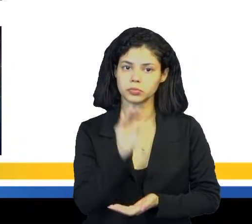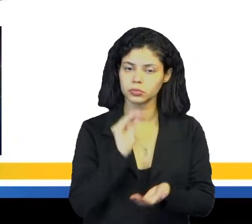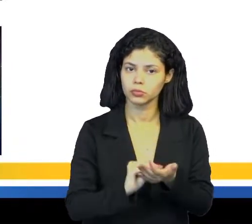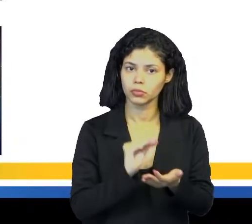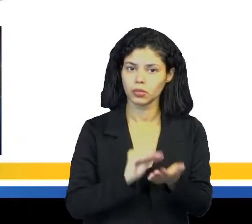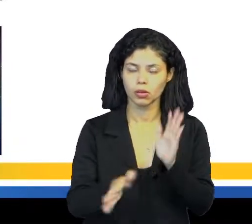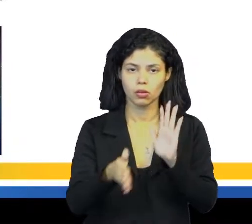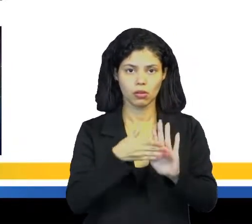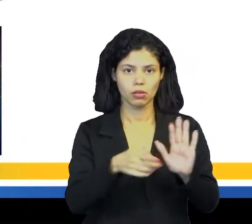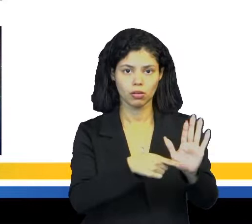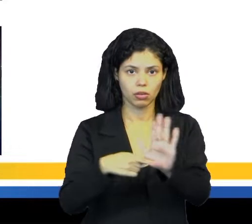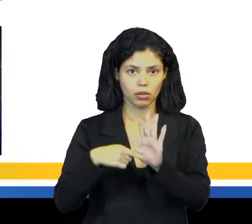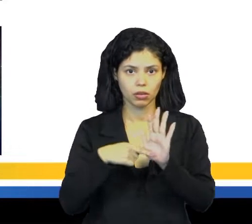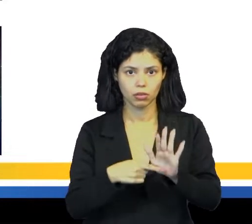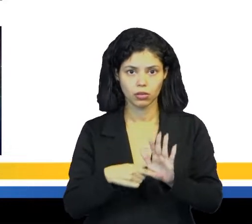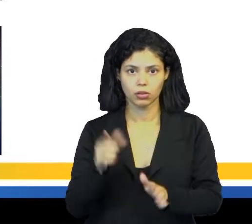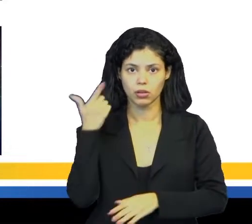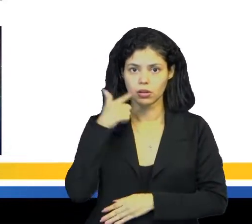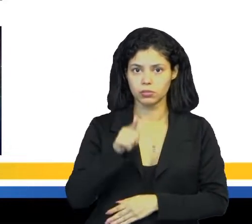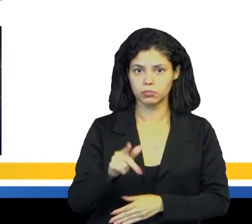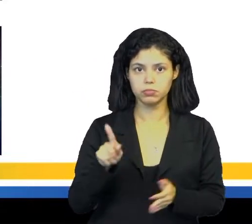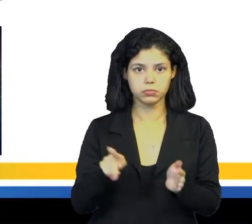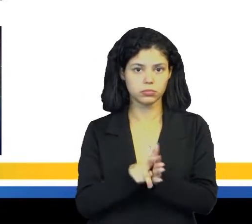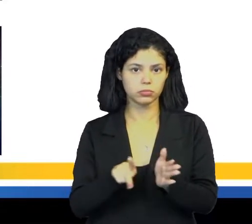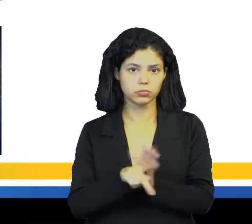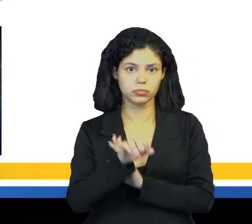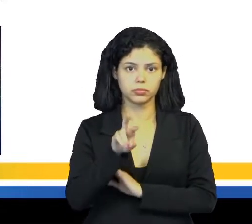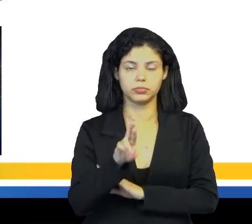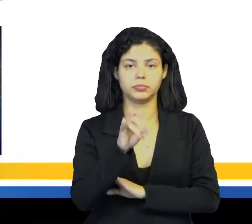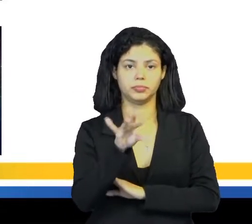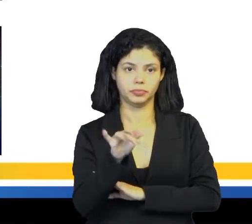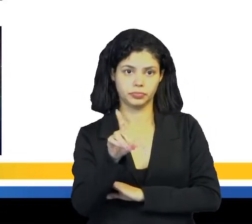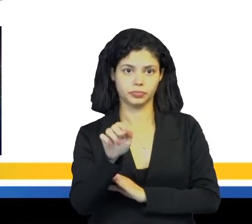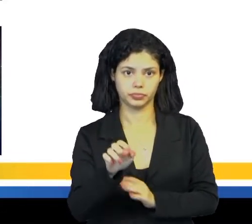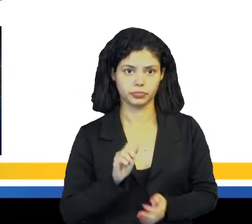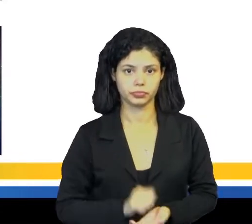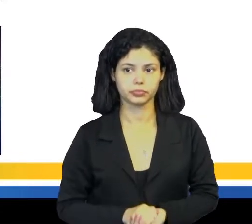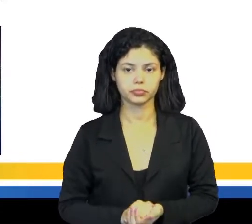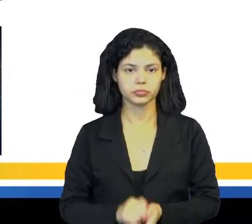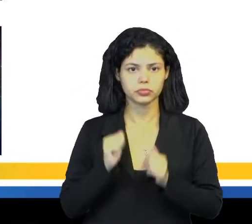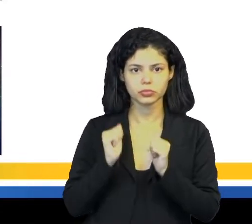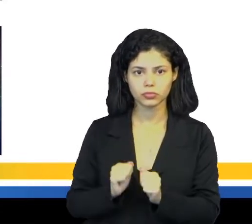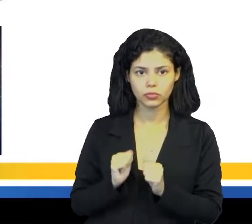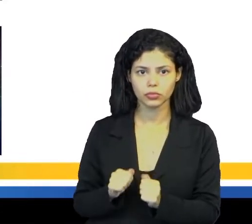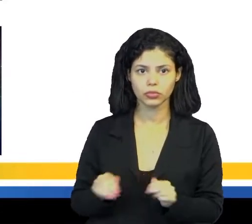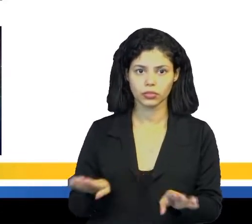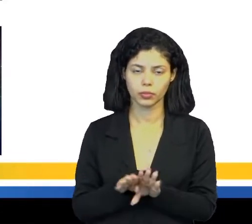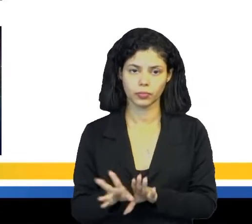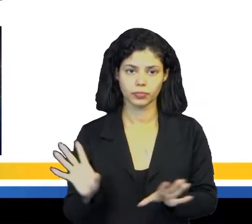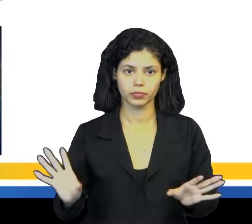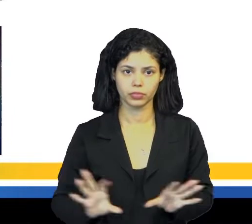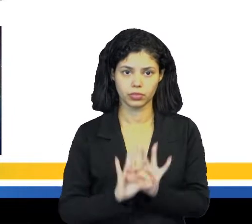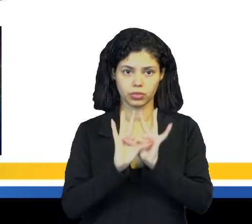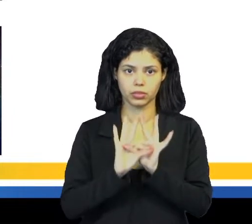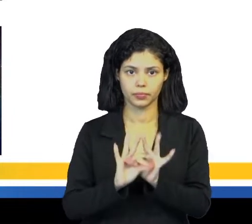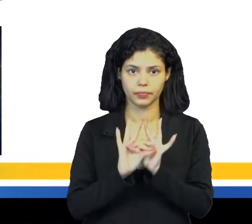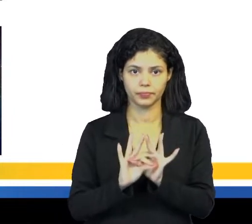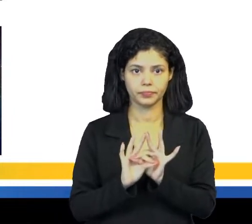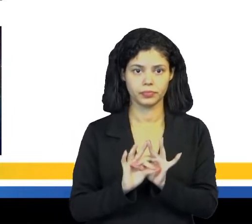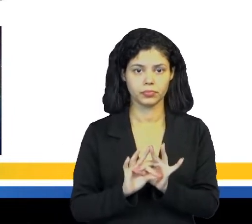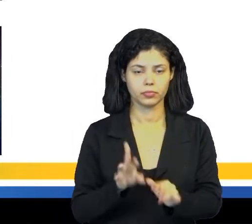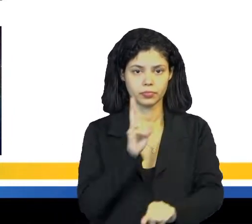de comprovação ou teste que garanta sua veracidade. Pode não estar ligado à religião, no entanto,